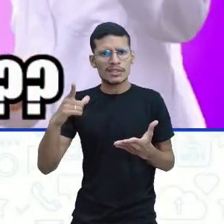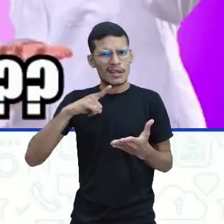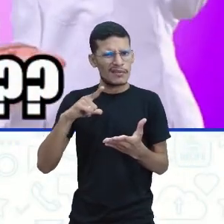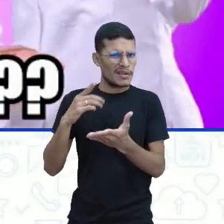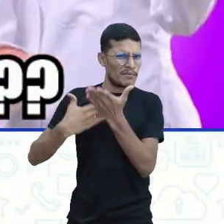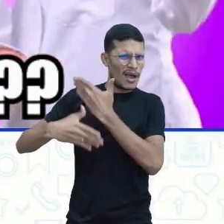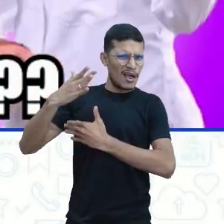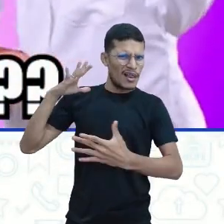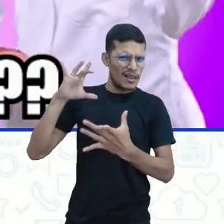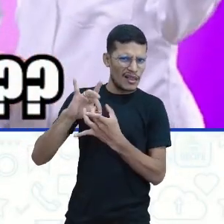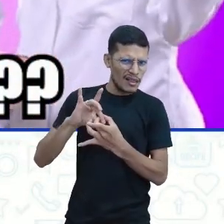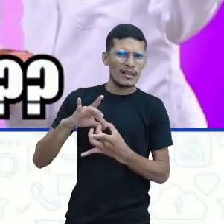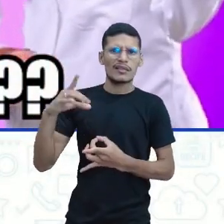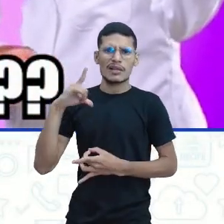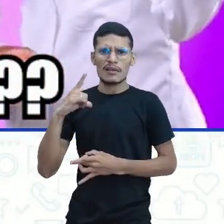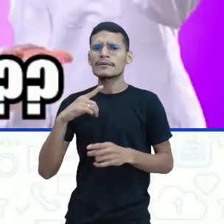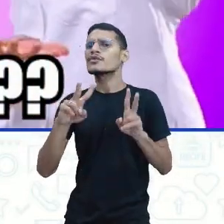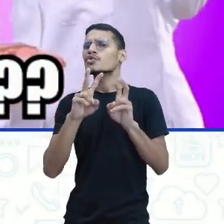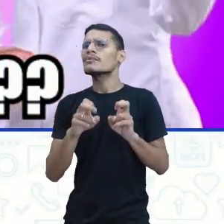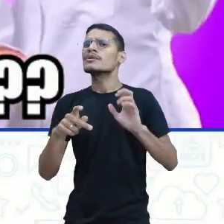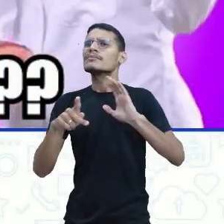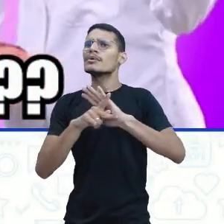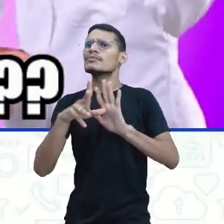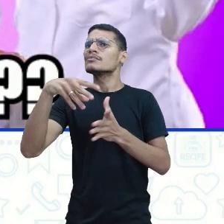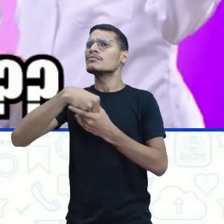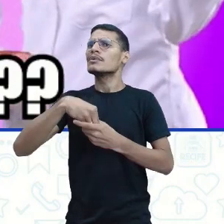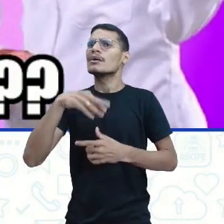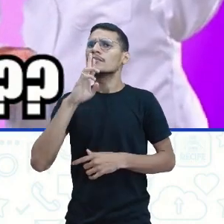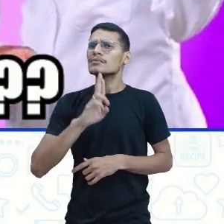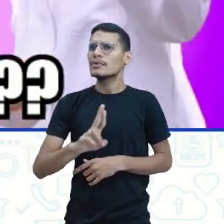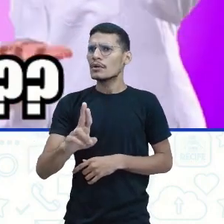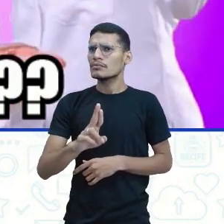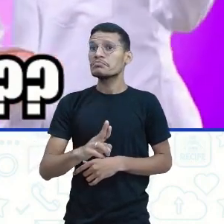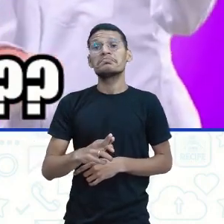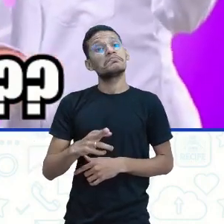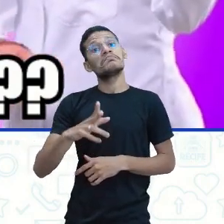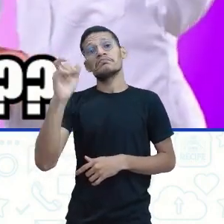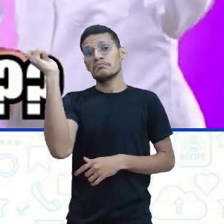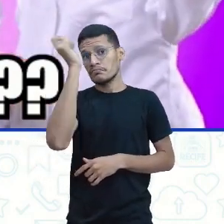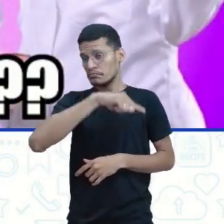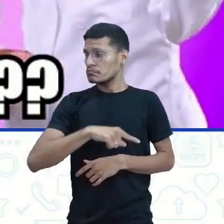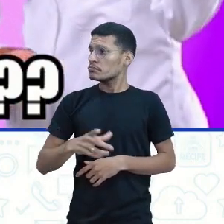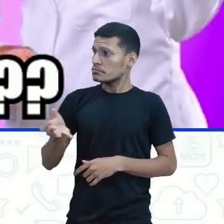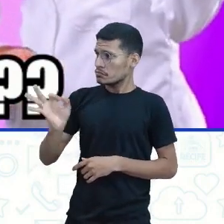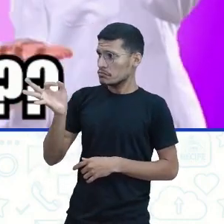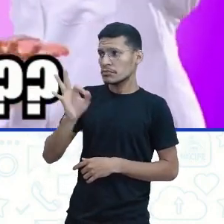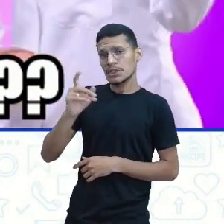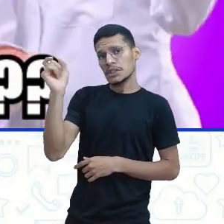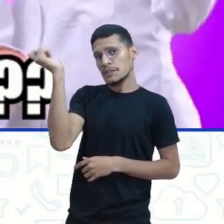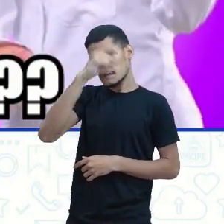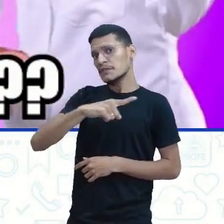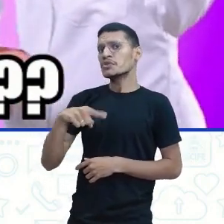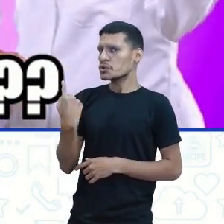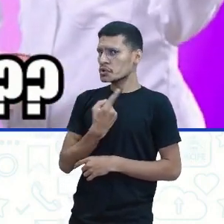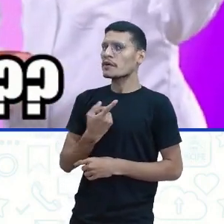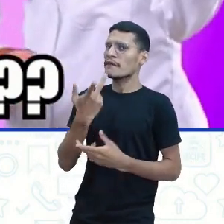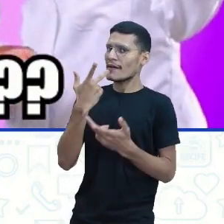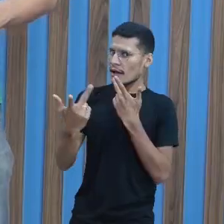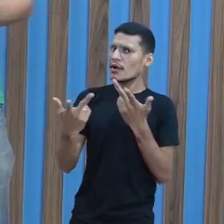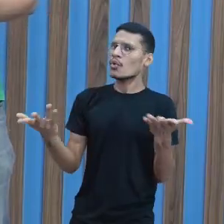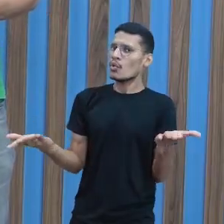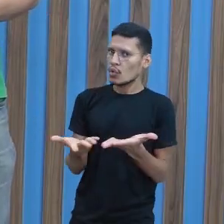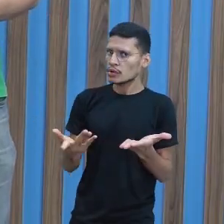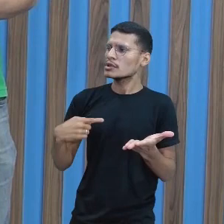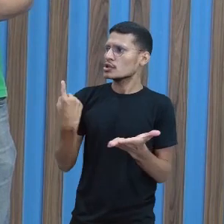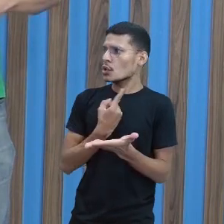do passado, sobretudo a questão religiosa? Isso é um ponto muito complicado, né, professor Luciano? Delicado ainda para a gente poder tratar